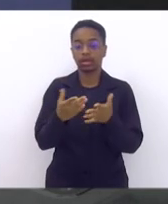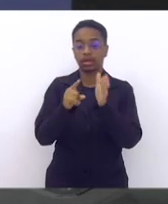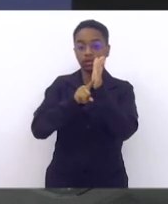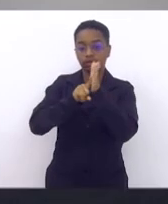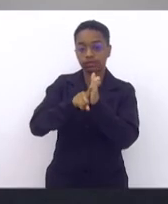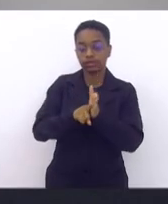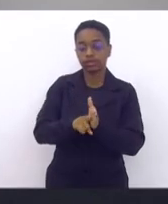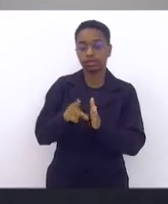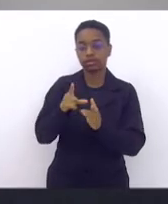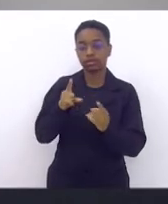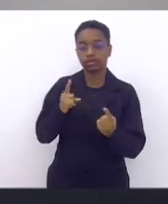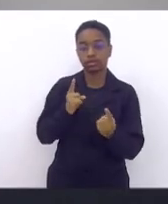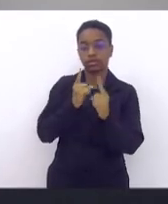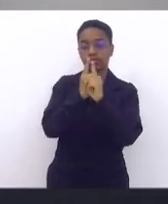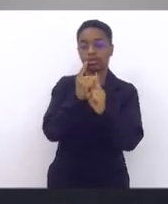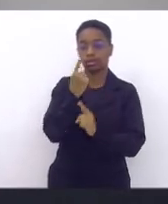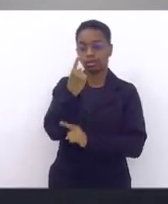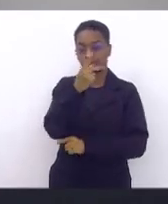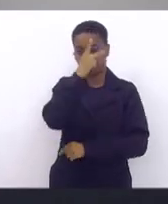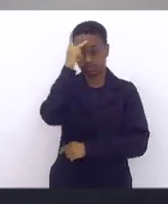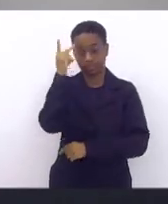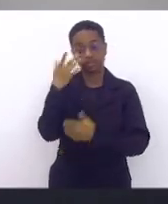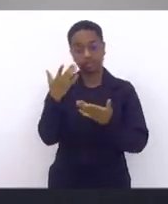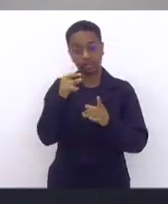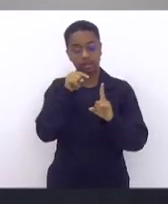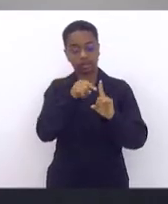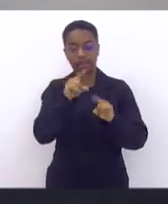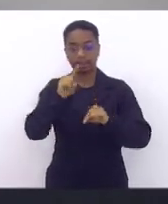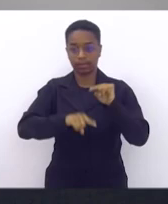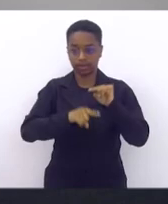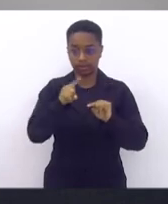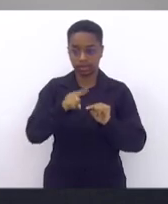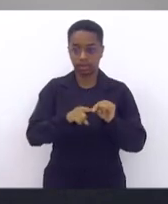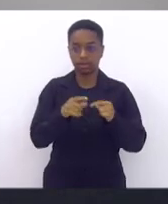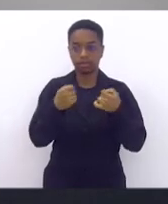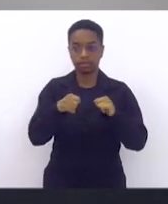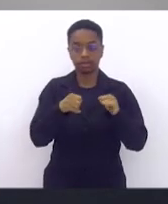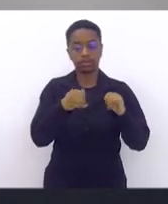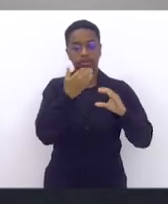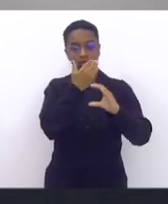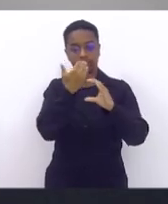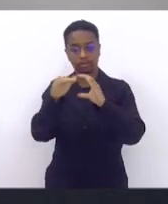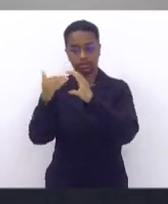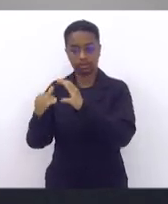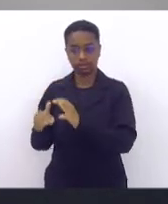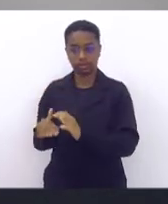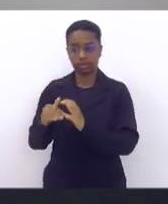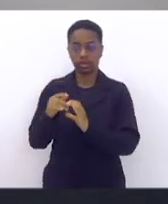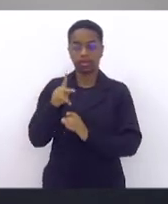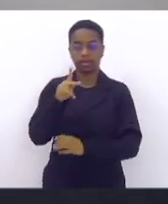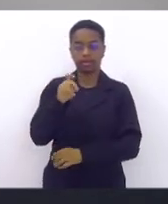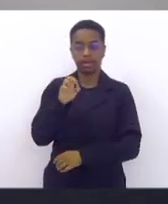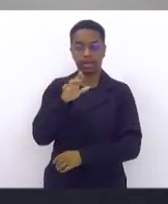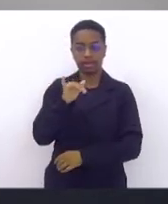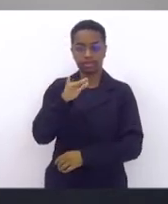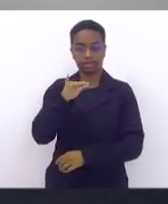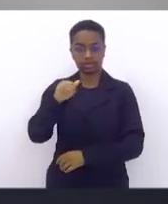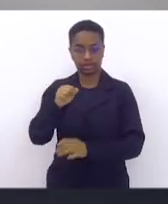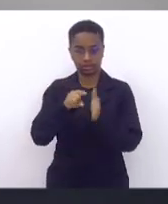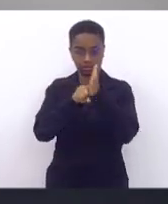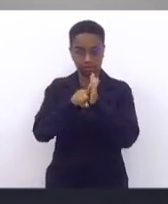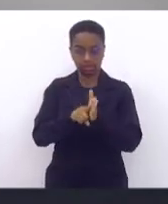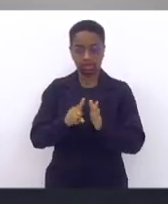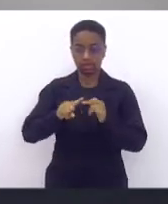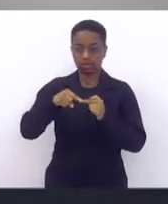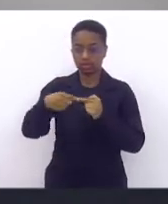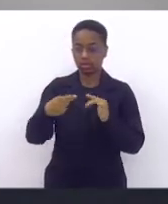a um suspeito. Esse, sim, o material deve ser encaminhado para a perícia, tá, para que seja